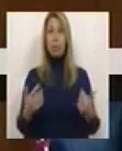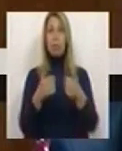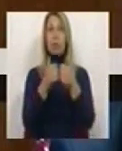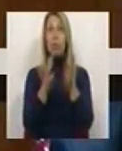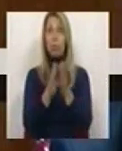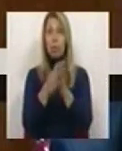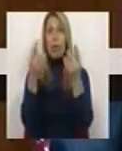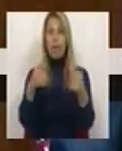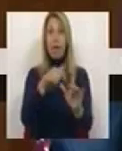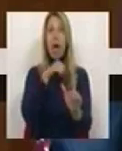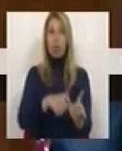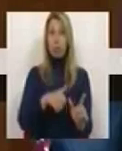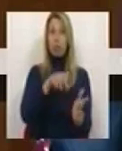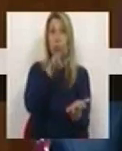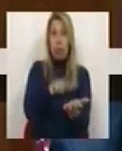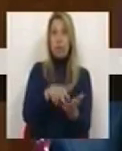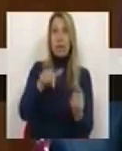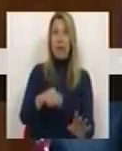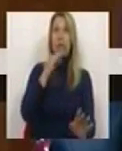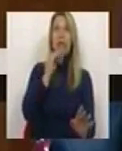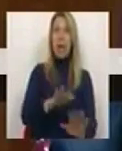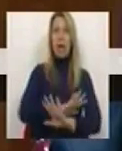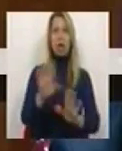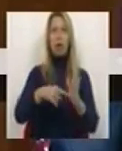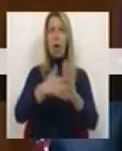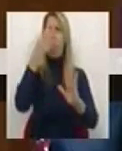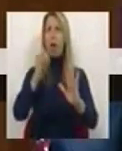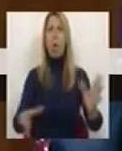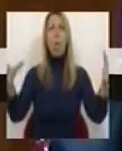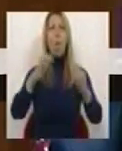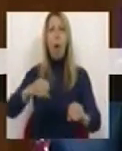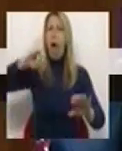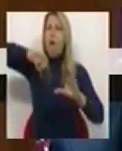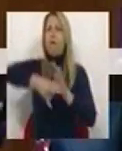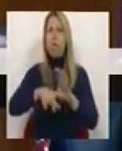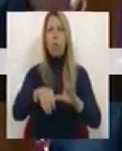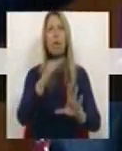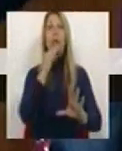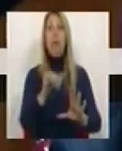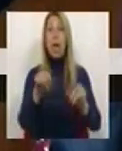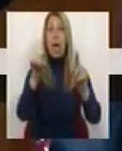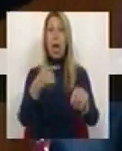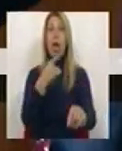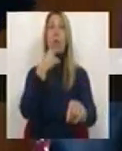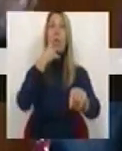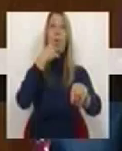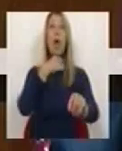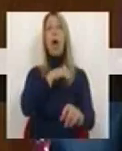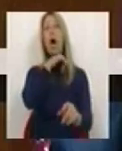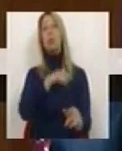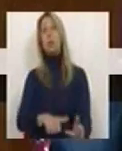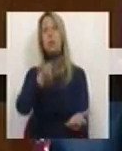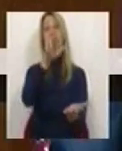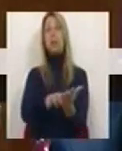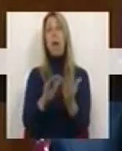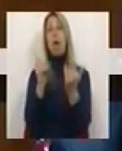em terra foi eliminada e não haverá qualquer furo em terra e, portanto, aquela enorme concessão que tinha sido concedida,